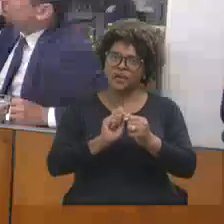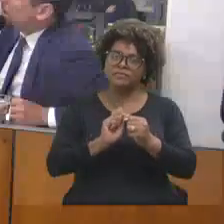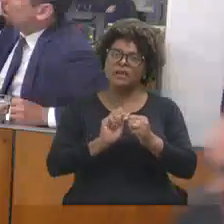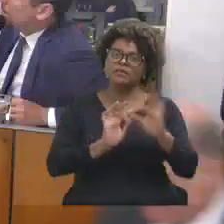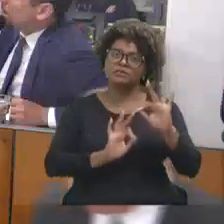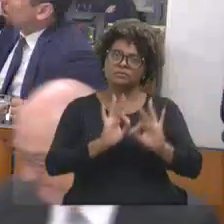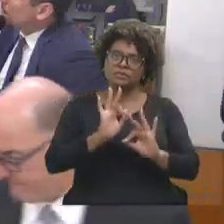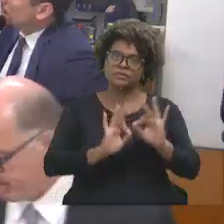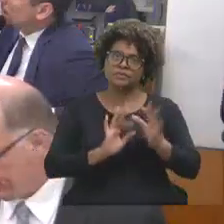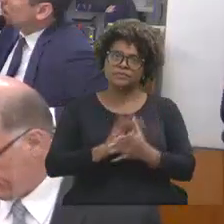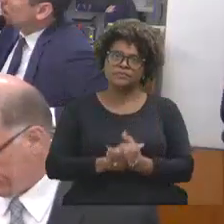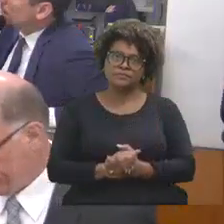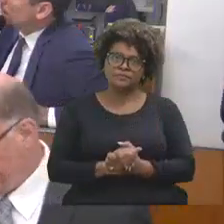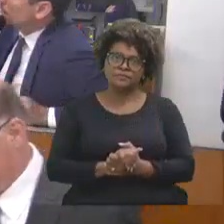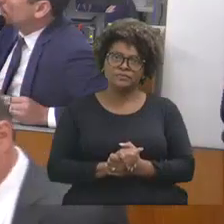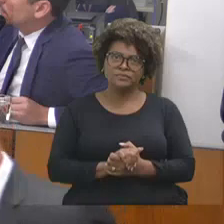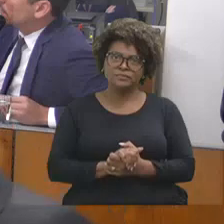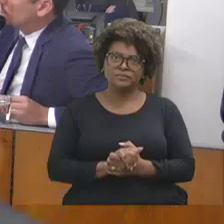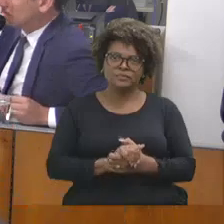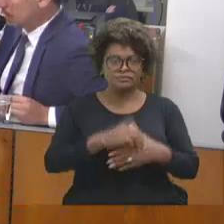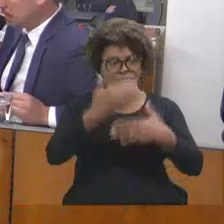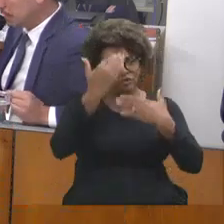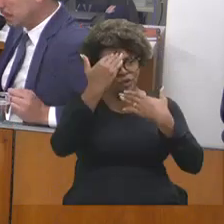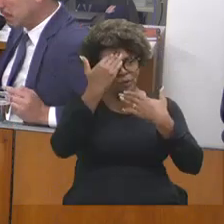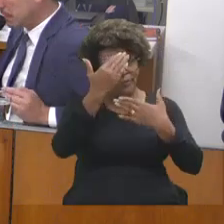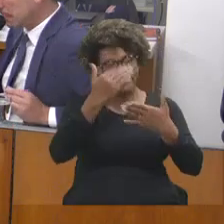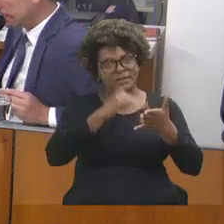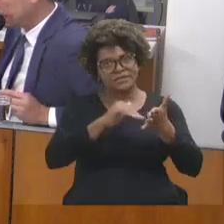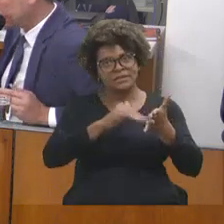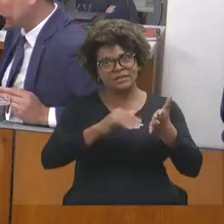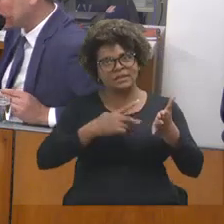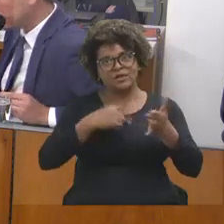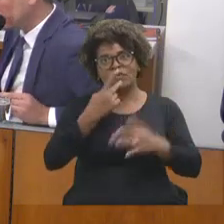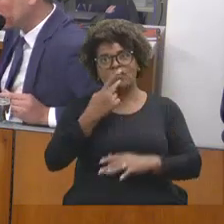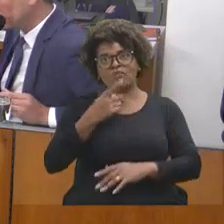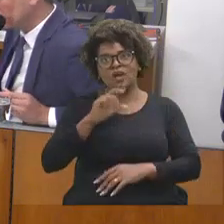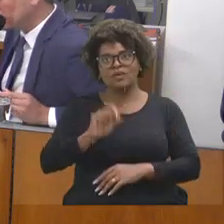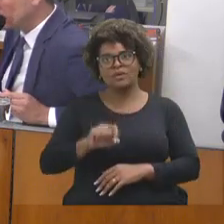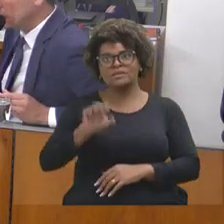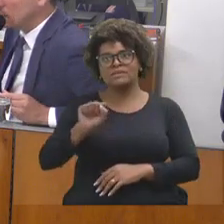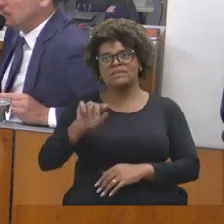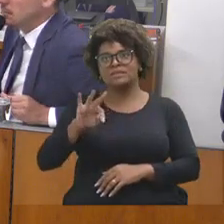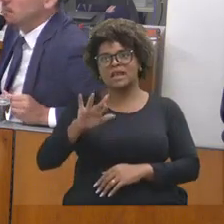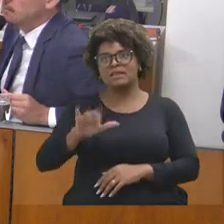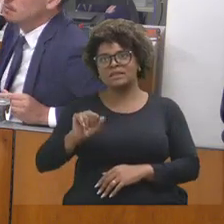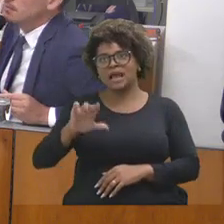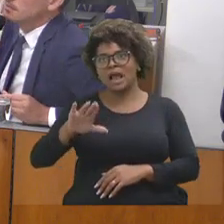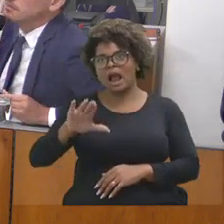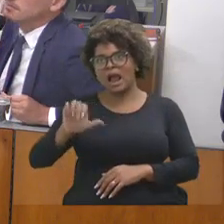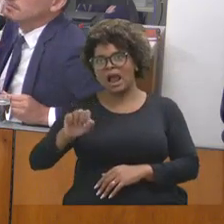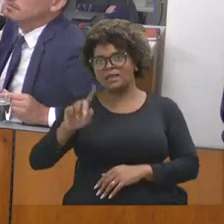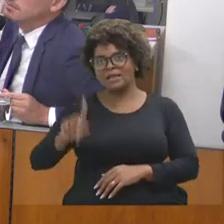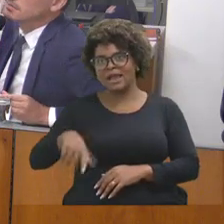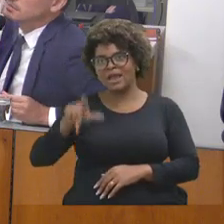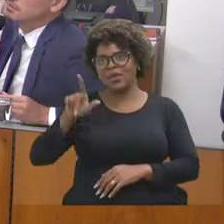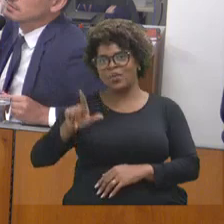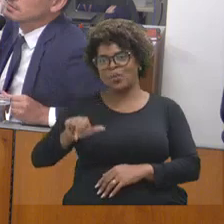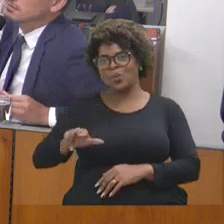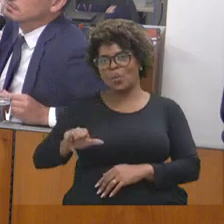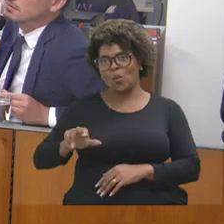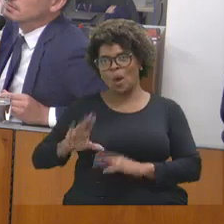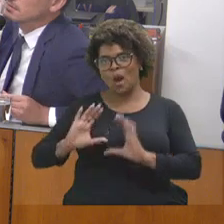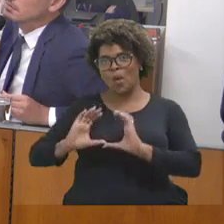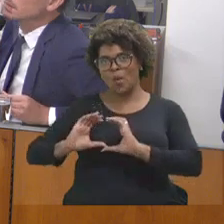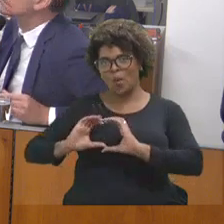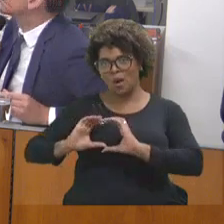excelente secretário muito obrigado eu costumo falar que a santa casa assim como é o nosso coração e assim como o coração é dividido em